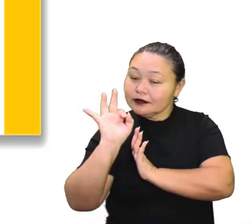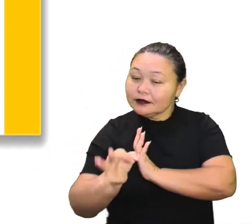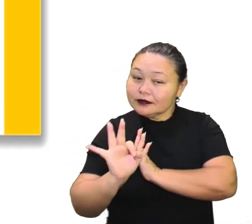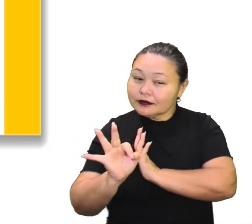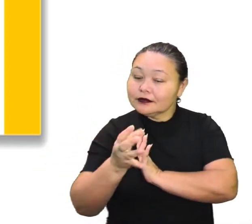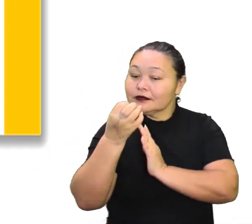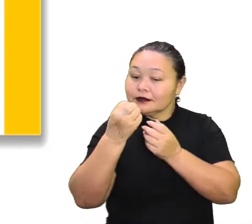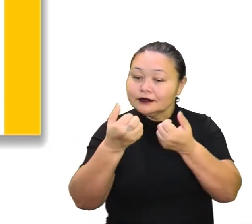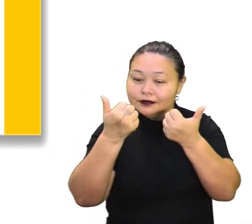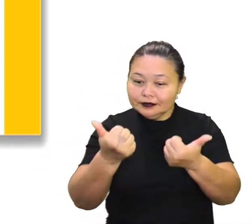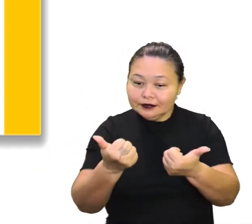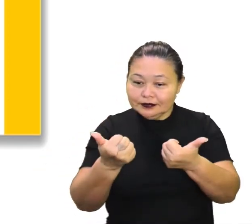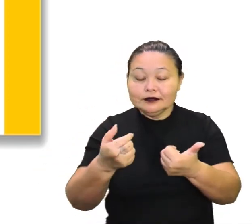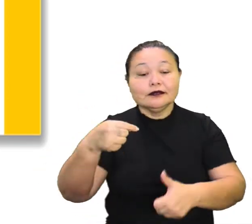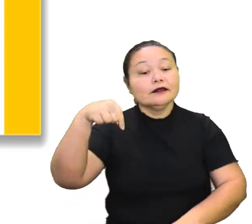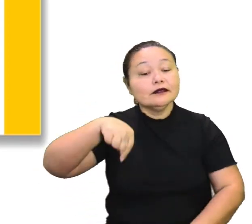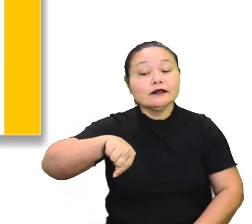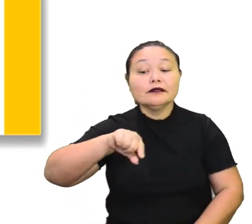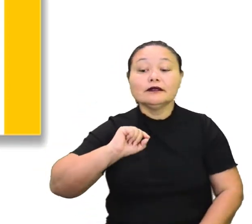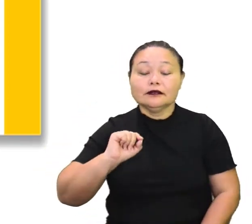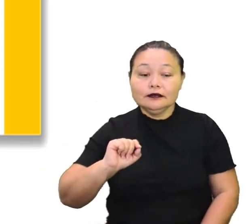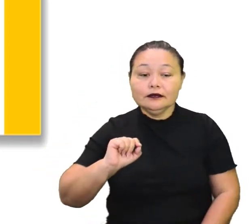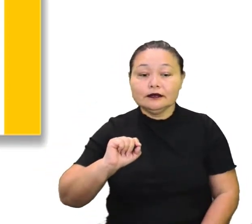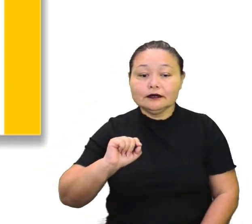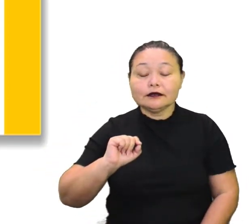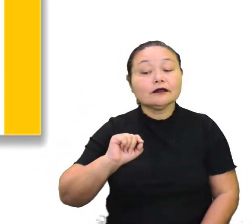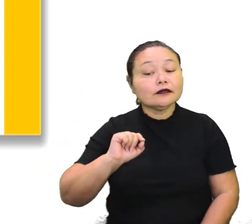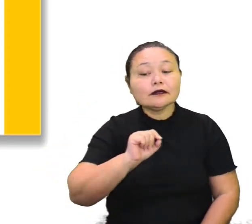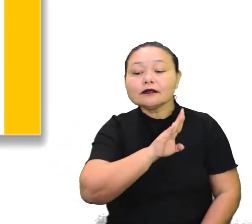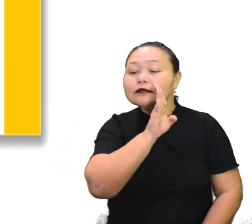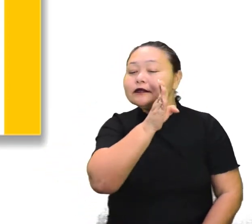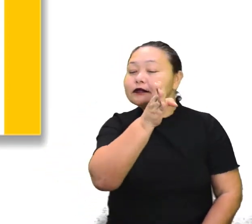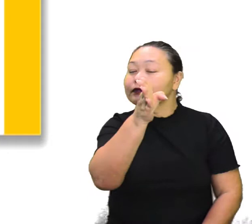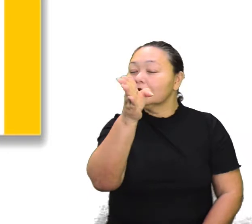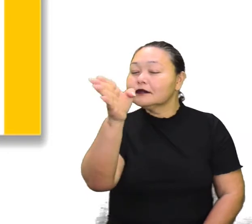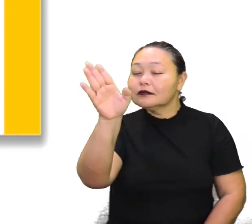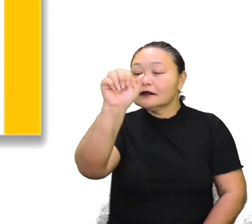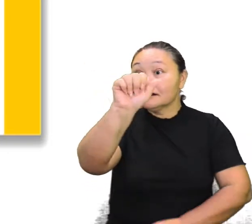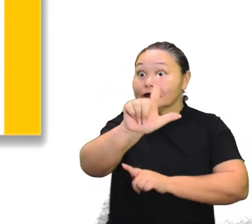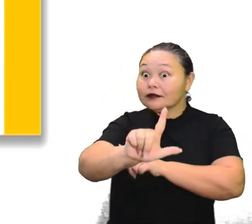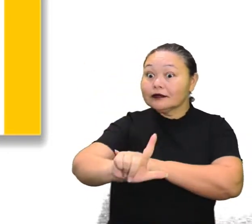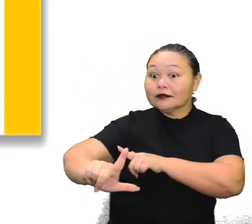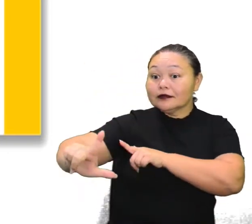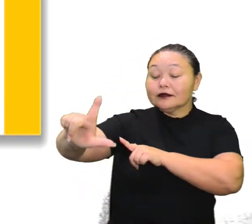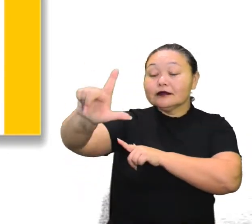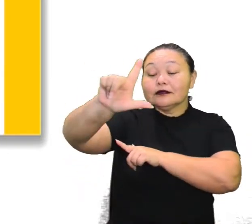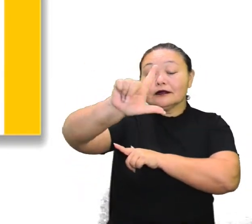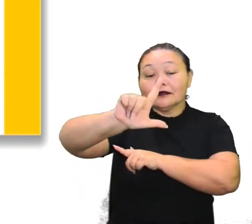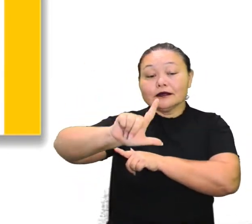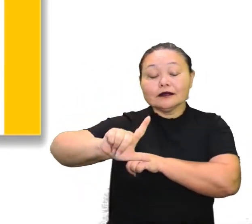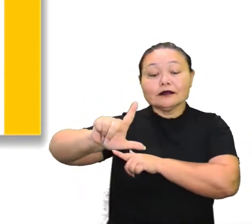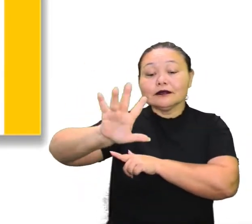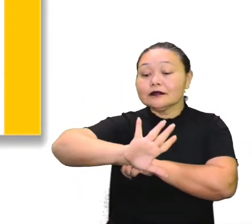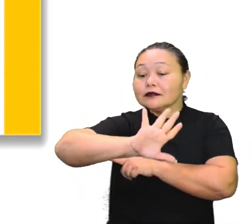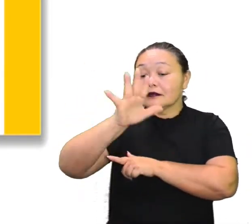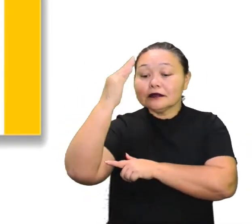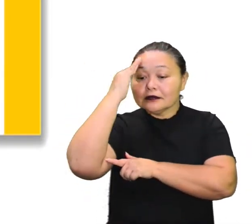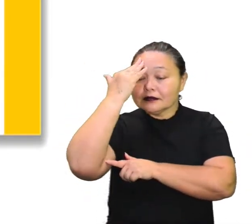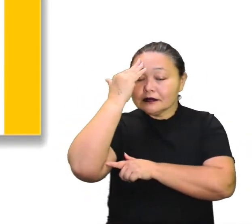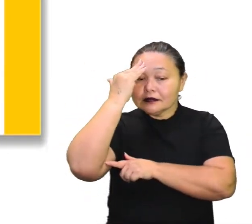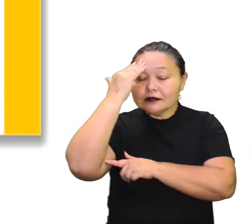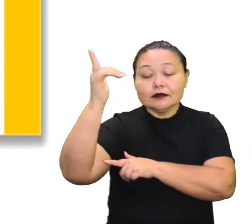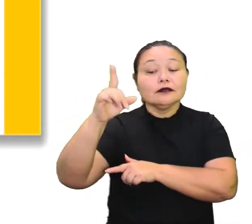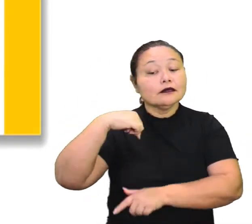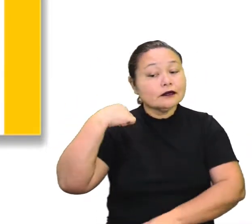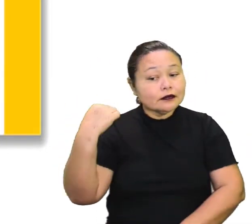Certo? Muito bem. Então, aqui do que se trata? Vamos aí por esse mundo, né, da literatura, apenas